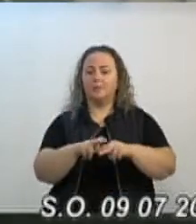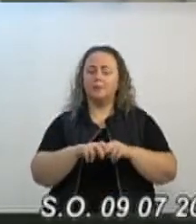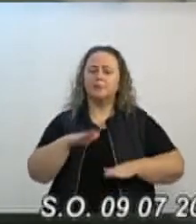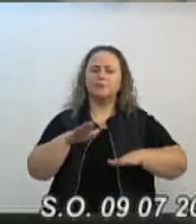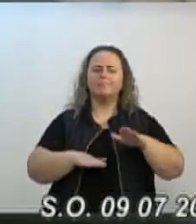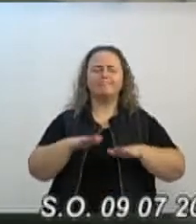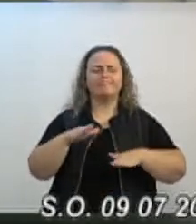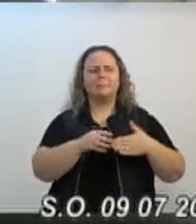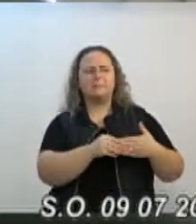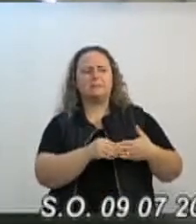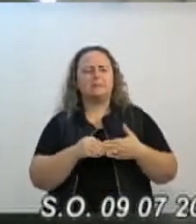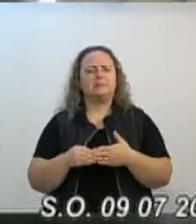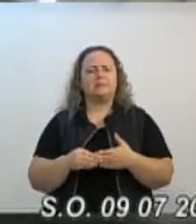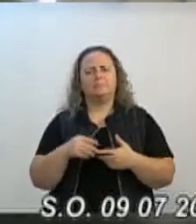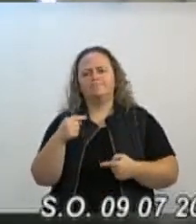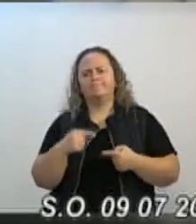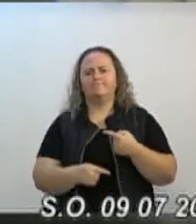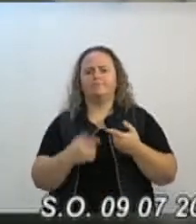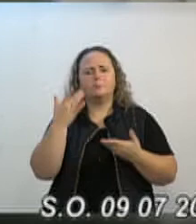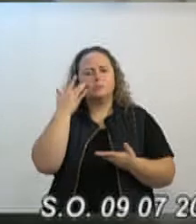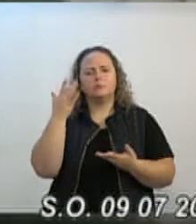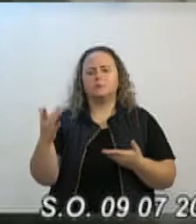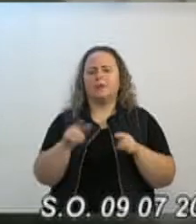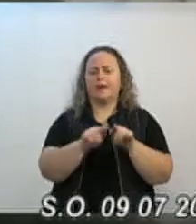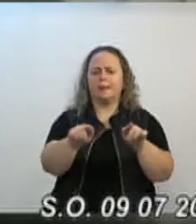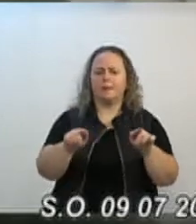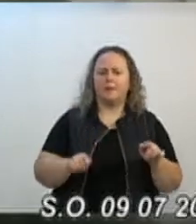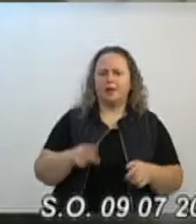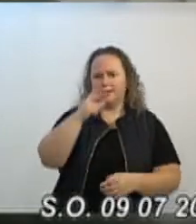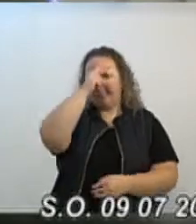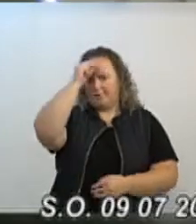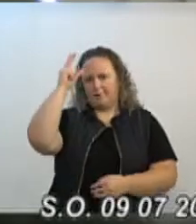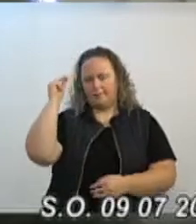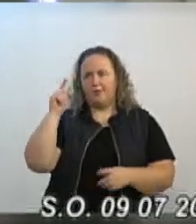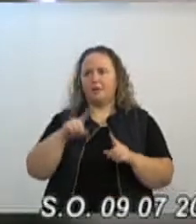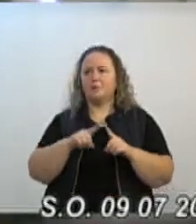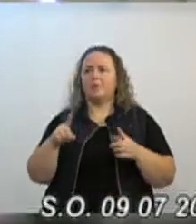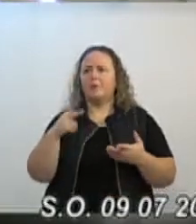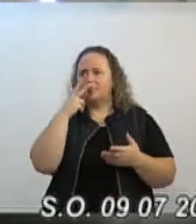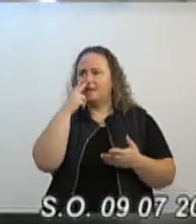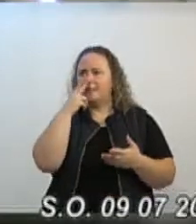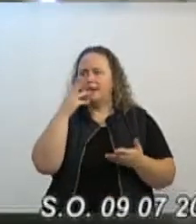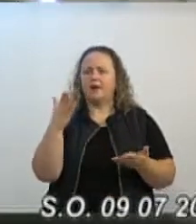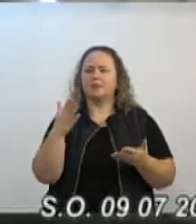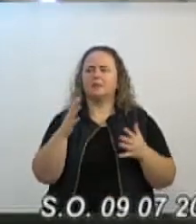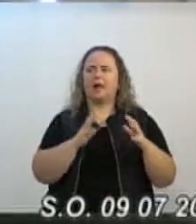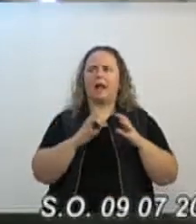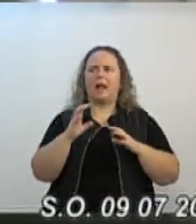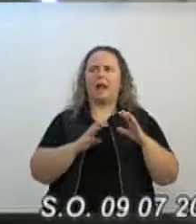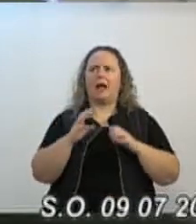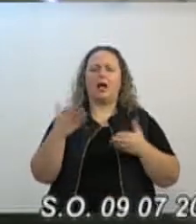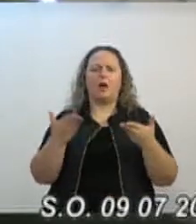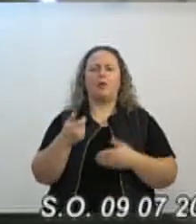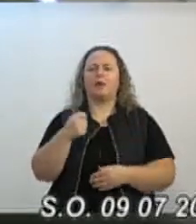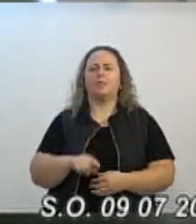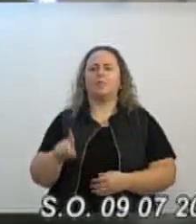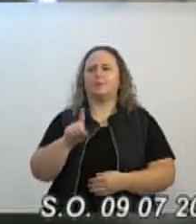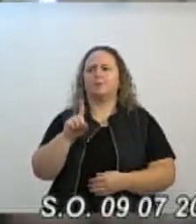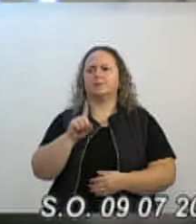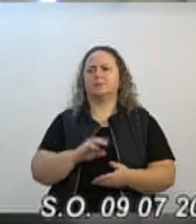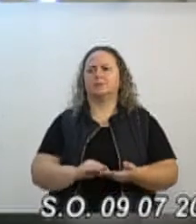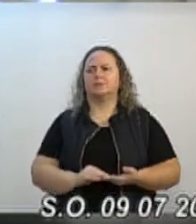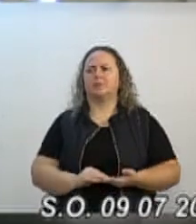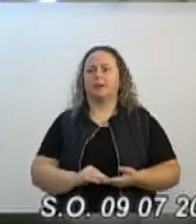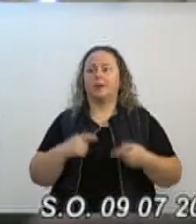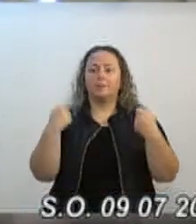sei se é do prefeito, não sei se é do gabinete do prefeito, mas eu acho que, sabe, criam algumas birras políticas no momento que a gente mais precisa é união. Então,